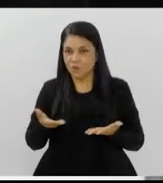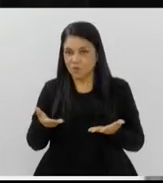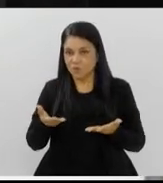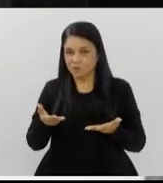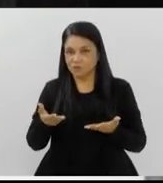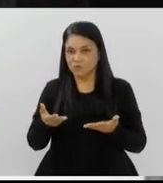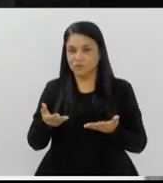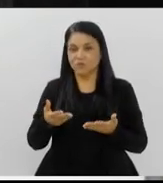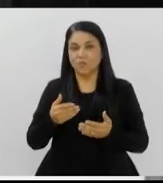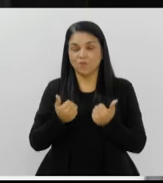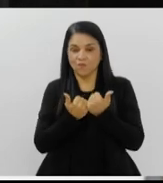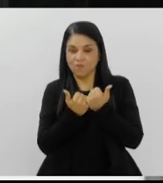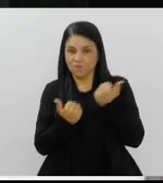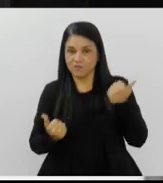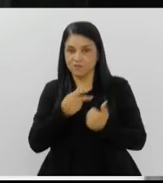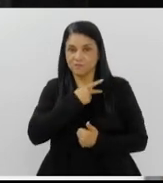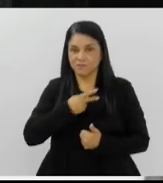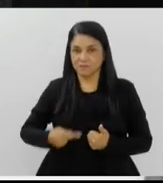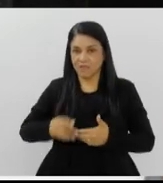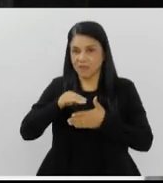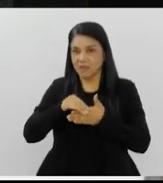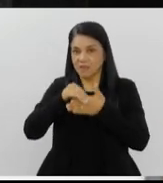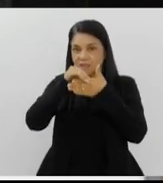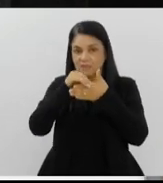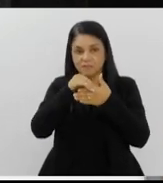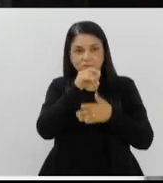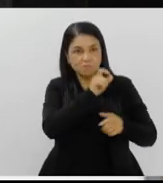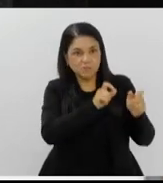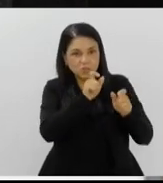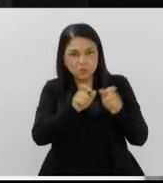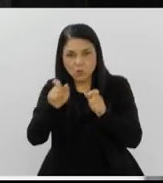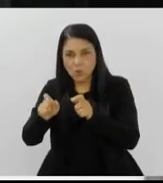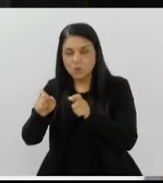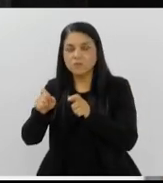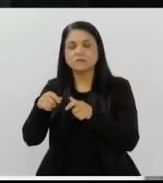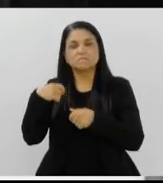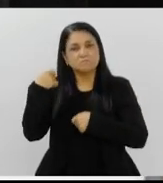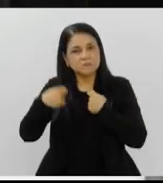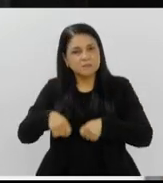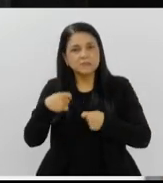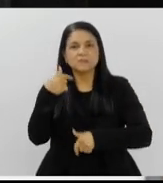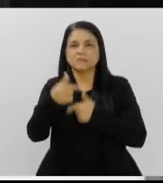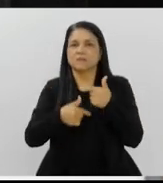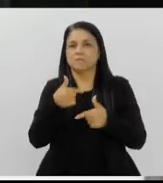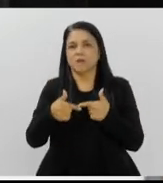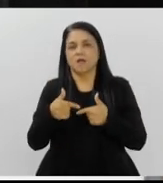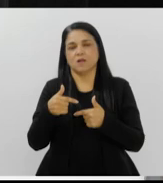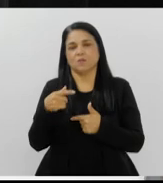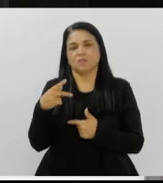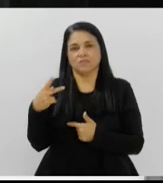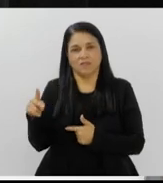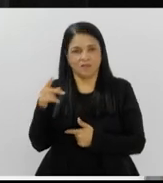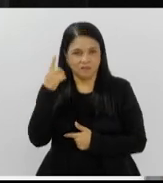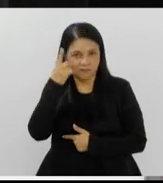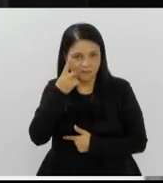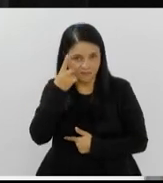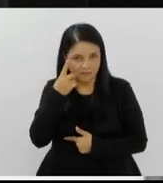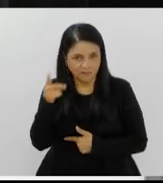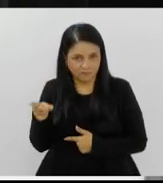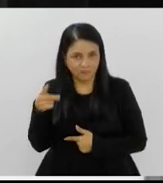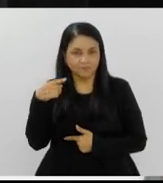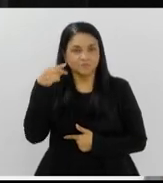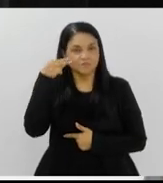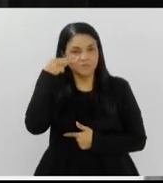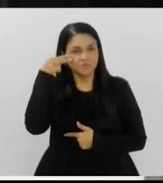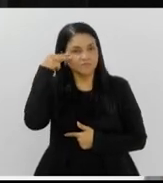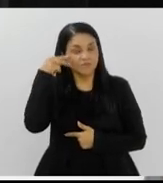como vice-presidente e líder de tantas pessoas que precisam do trabalho dela. E, assim, é inegável o quanto eu